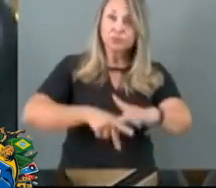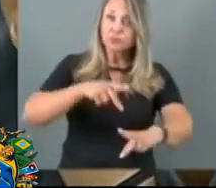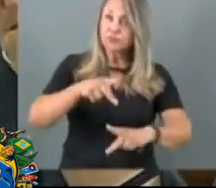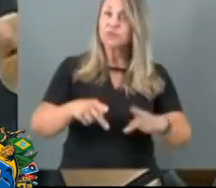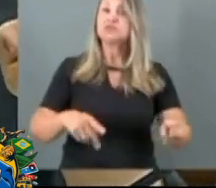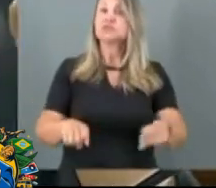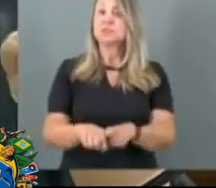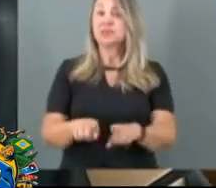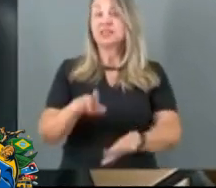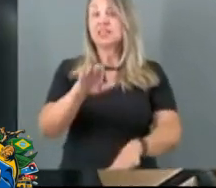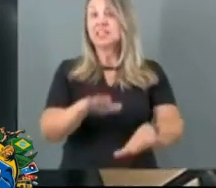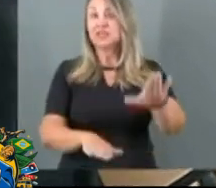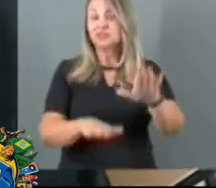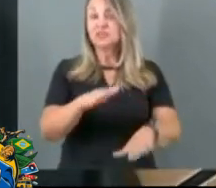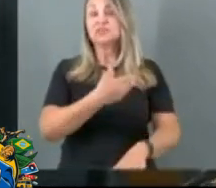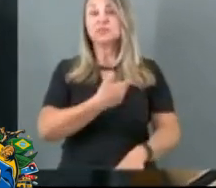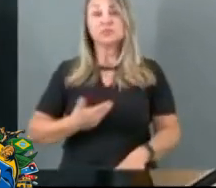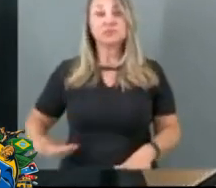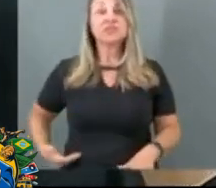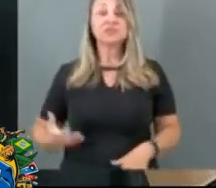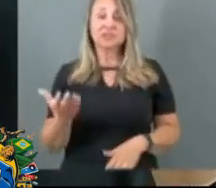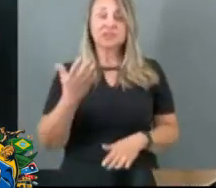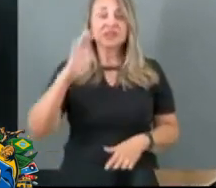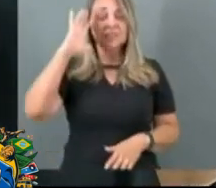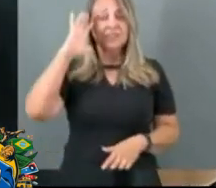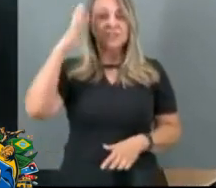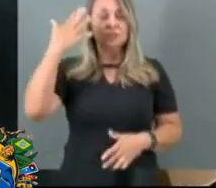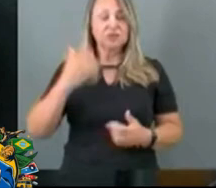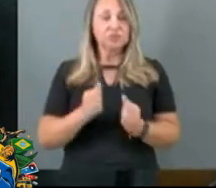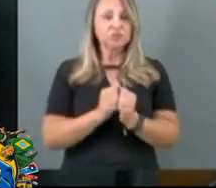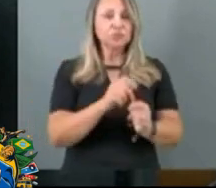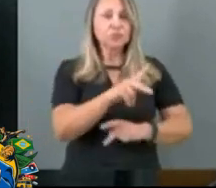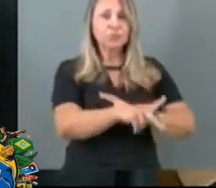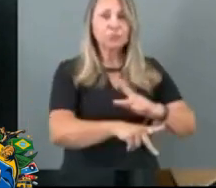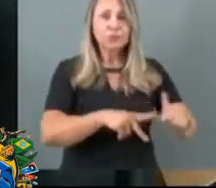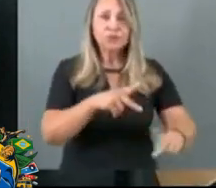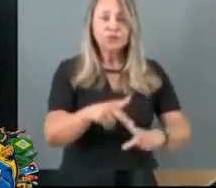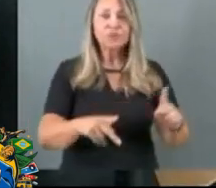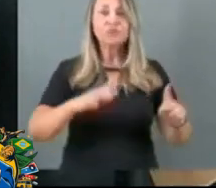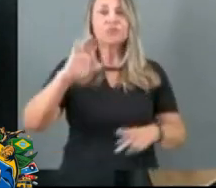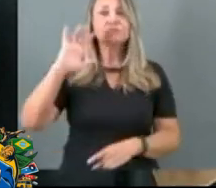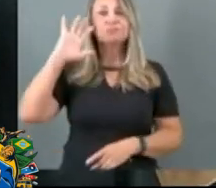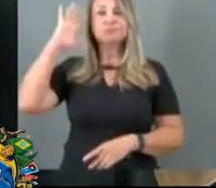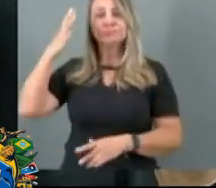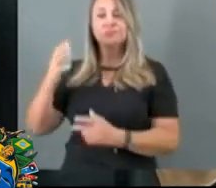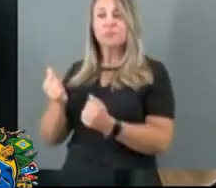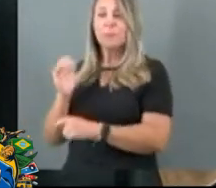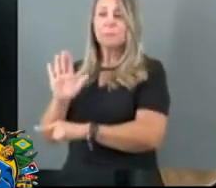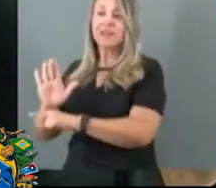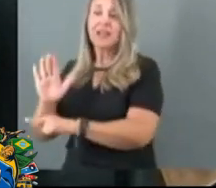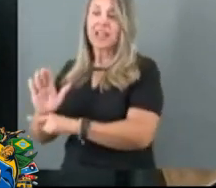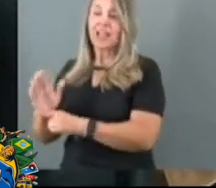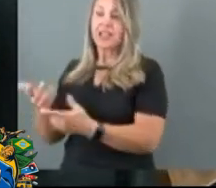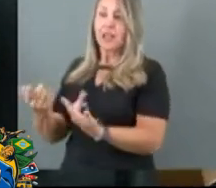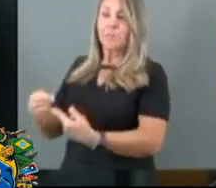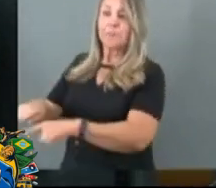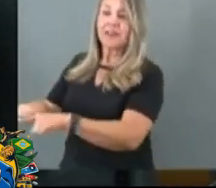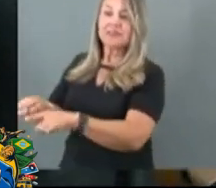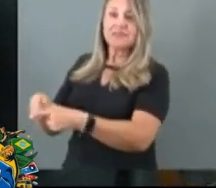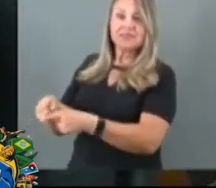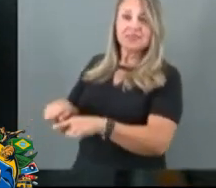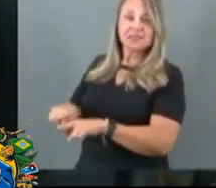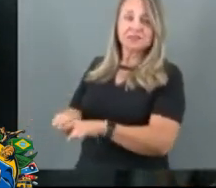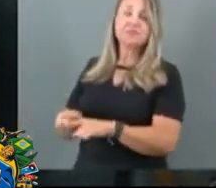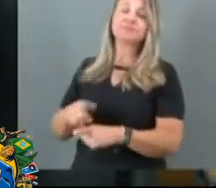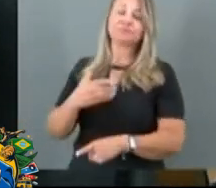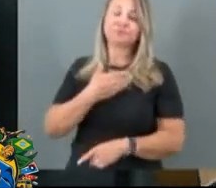e às vezes o governo quer tomar decisões muito populistas, quer tomar decisões para agradar parceiros, e o